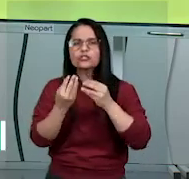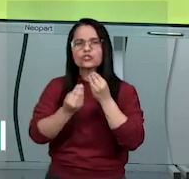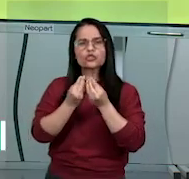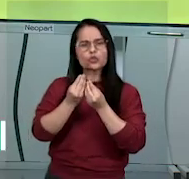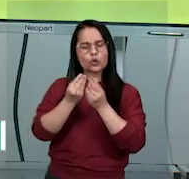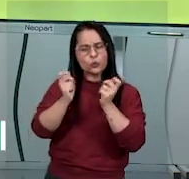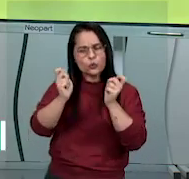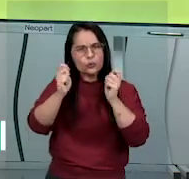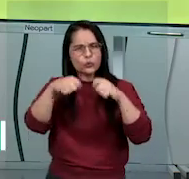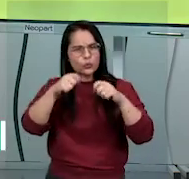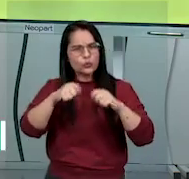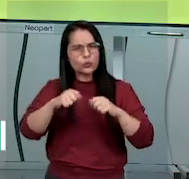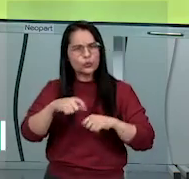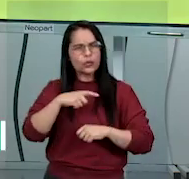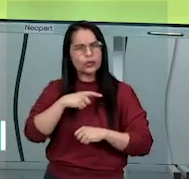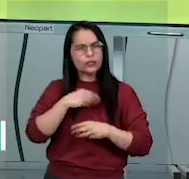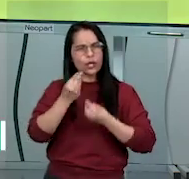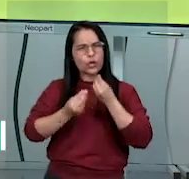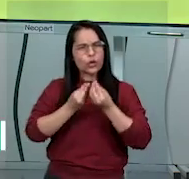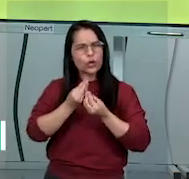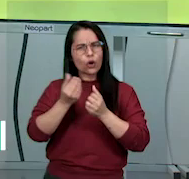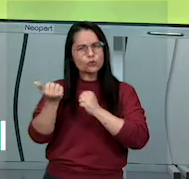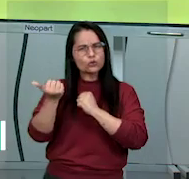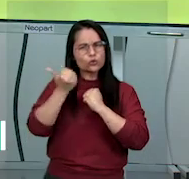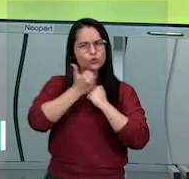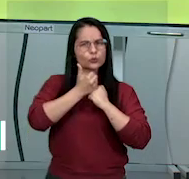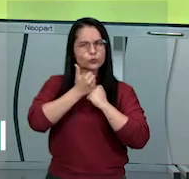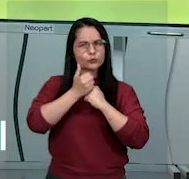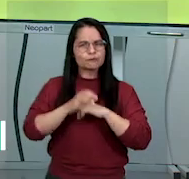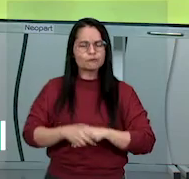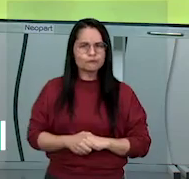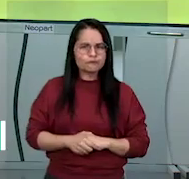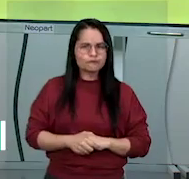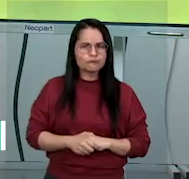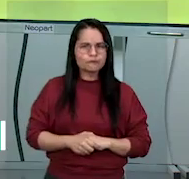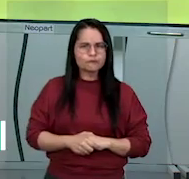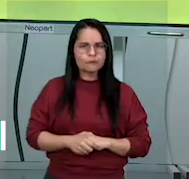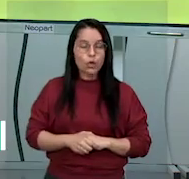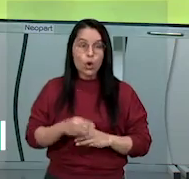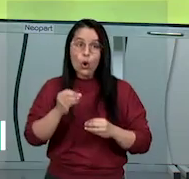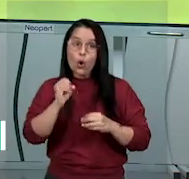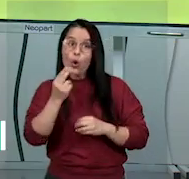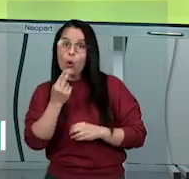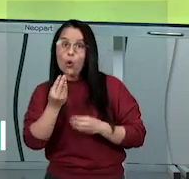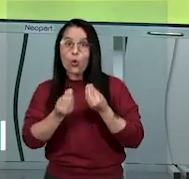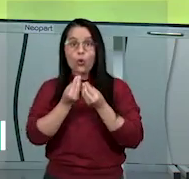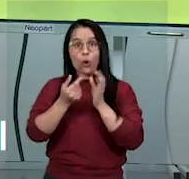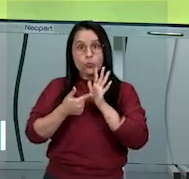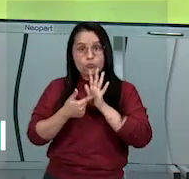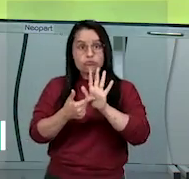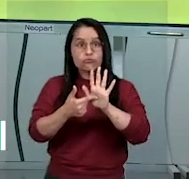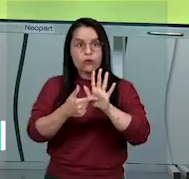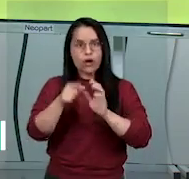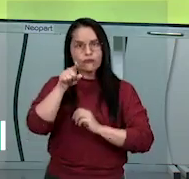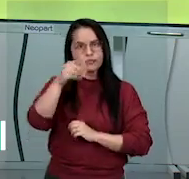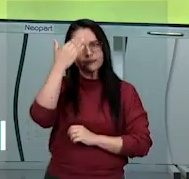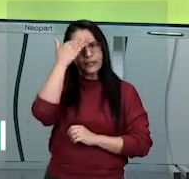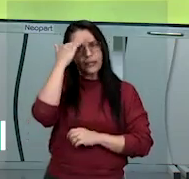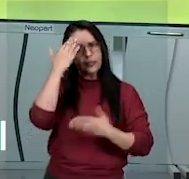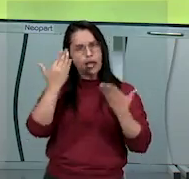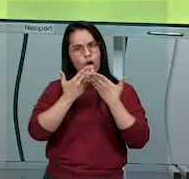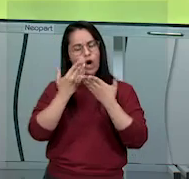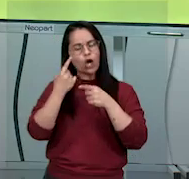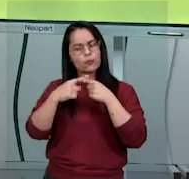sua capacidade para atuar como substituto ou como indicador. E você vai entender agora por que